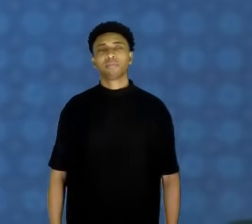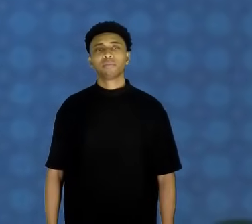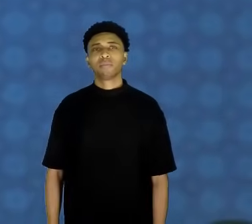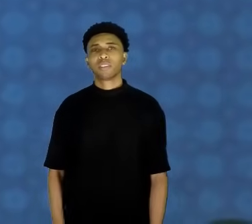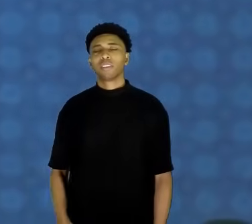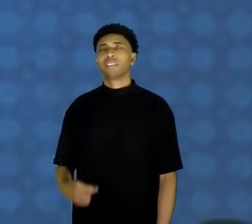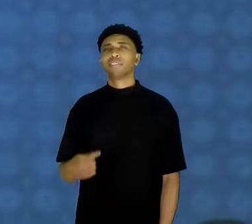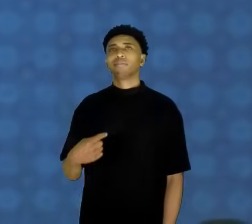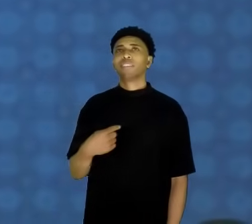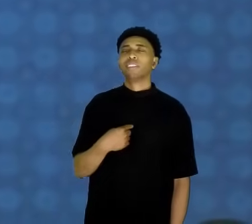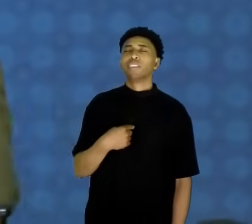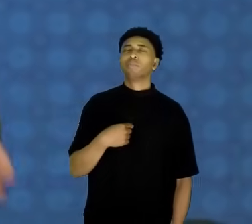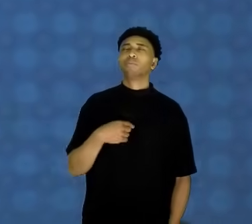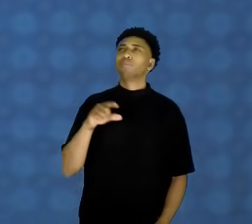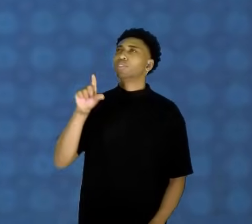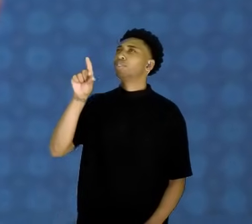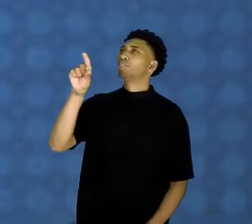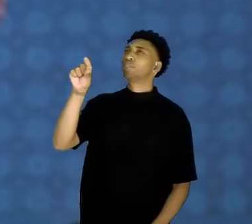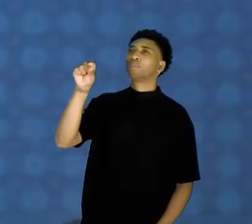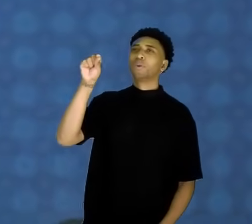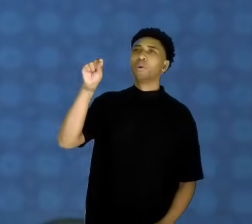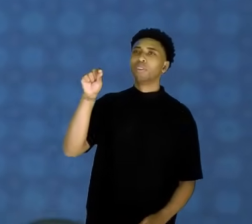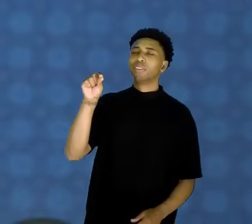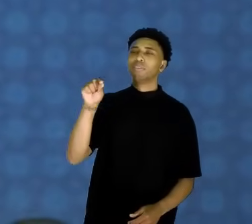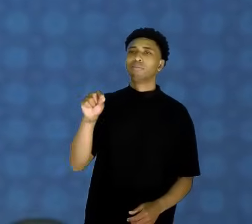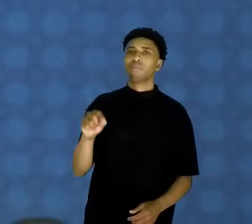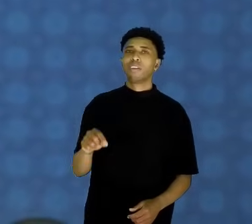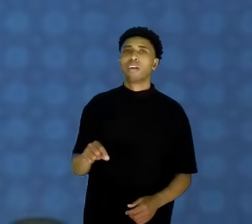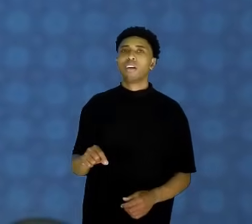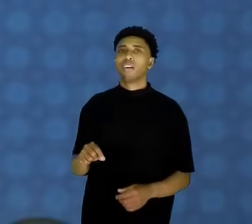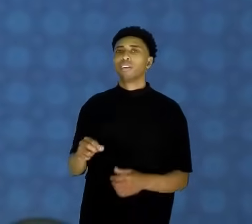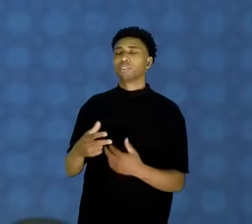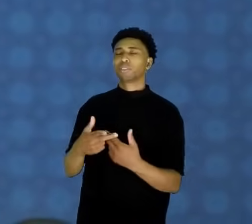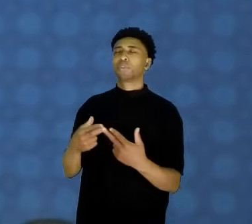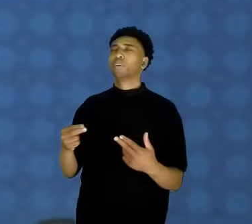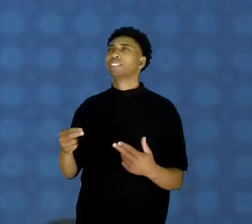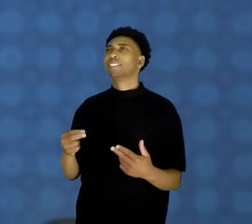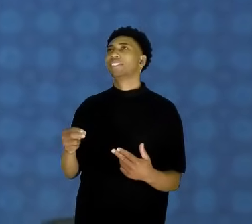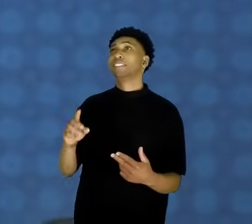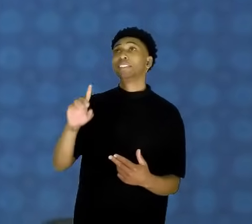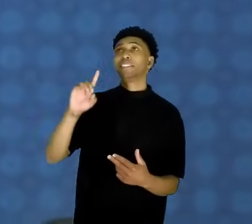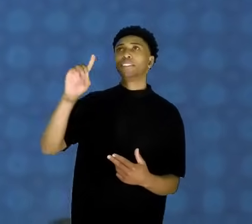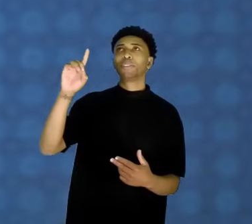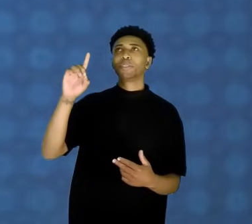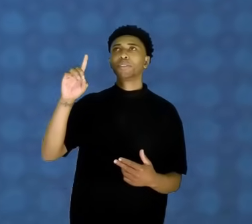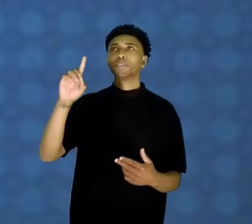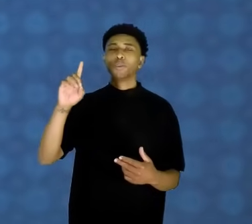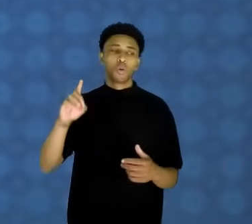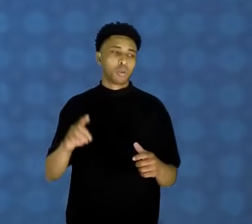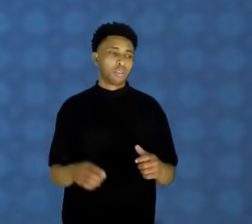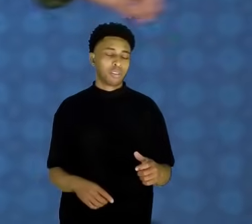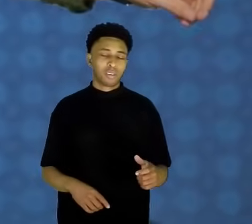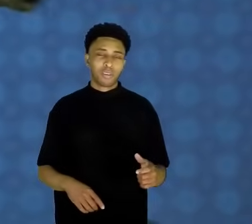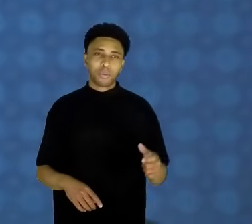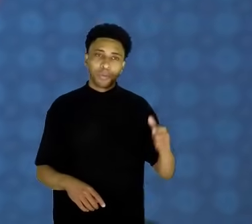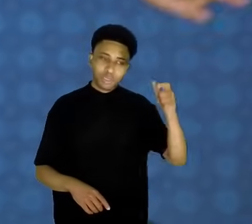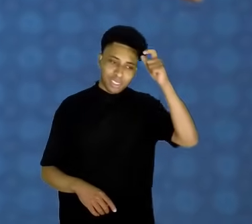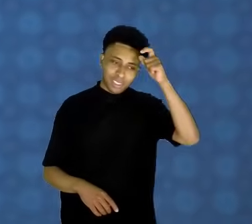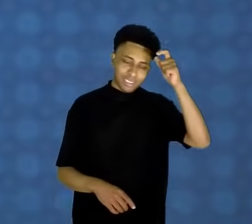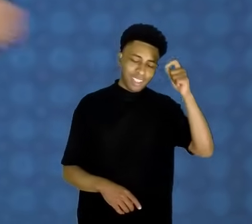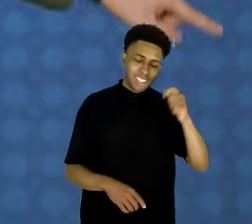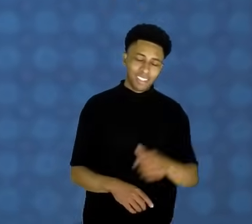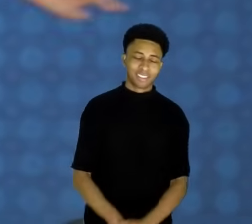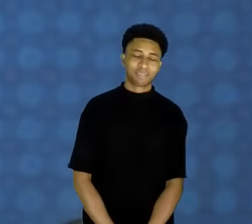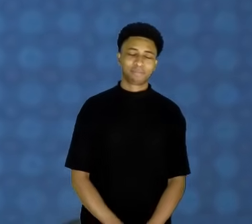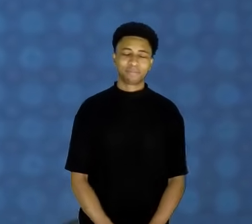que o diabo oferece. Eu prefiro migalha da mesa de Deus do que o banquete da Babilônia, porque o banquete